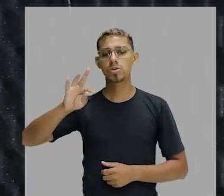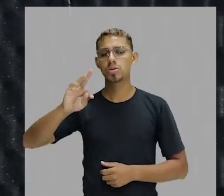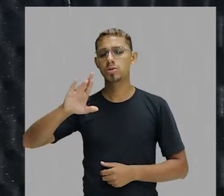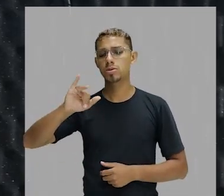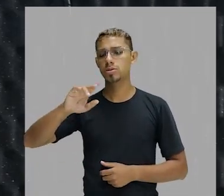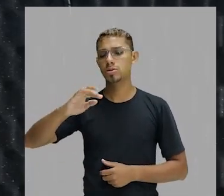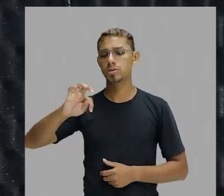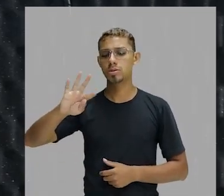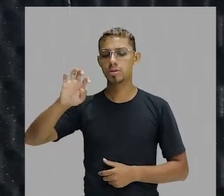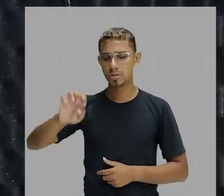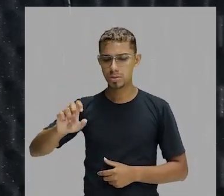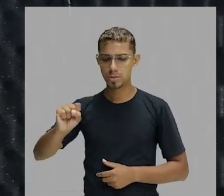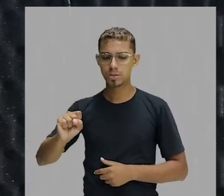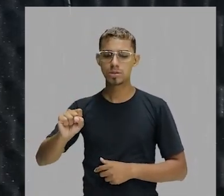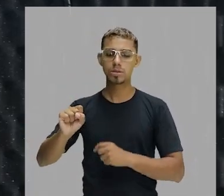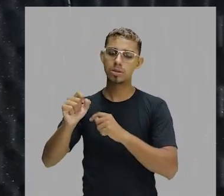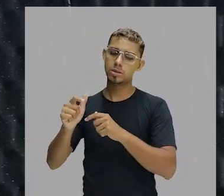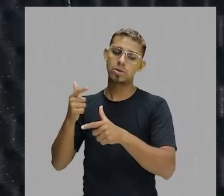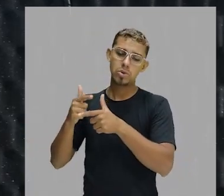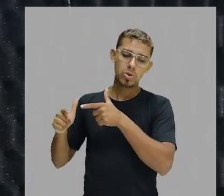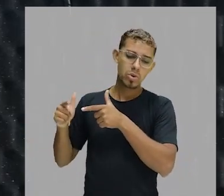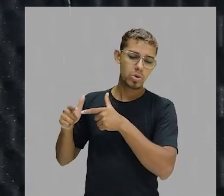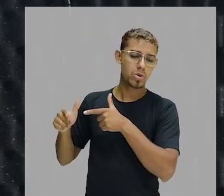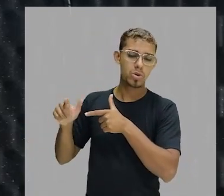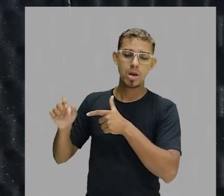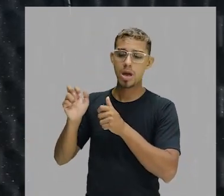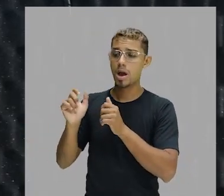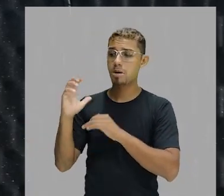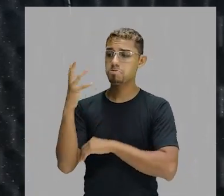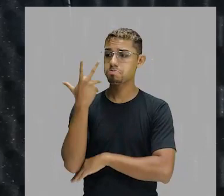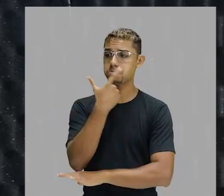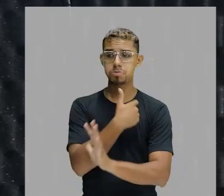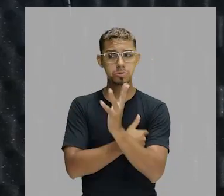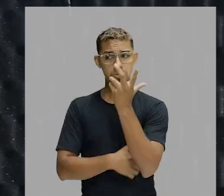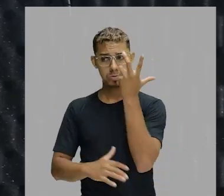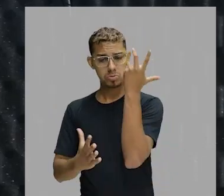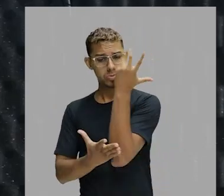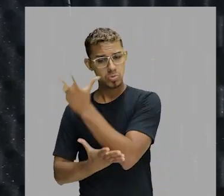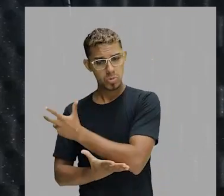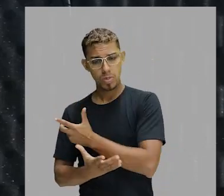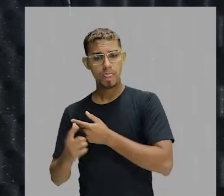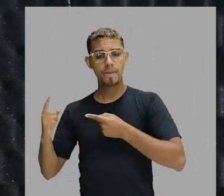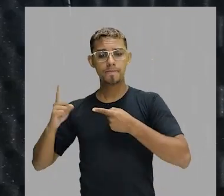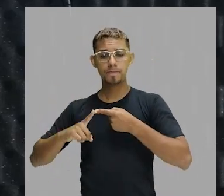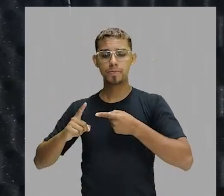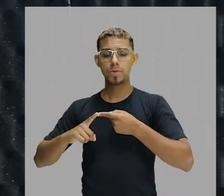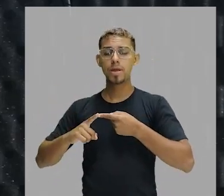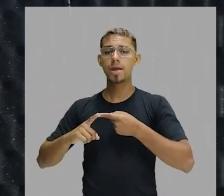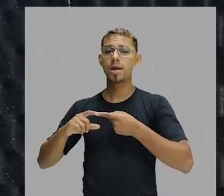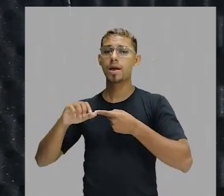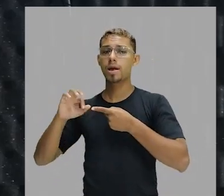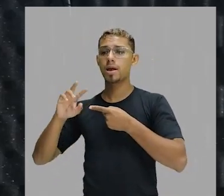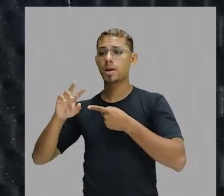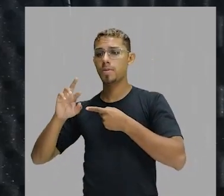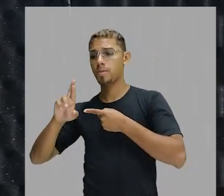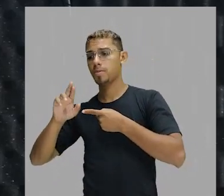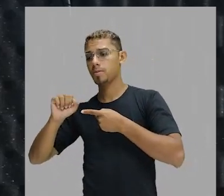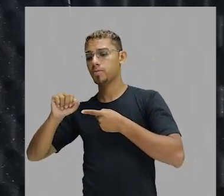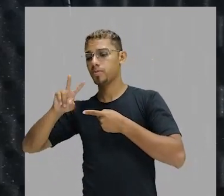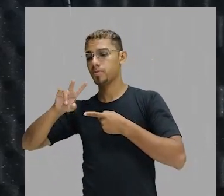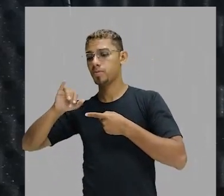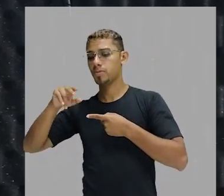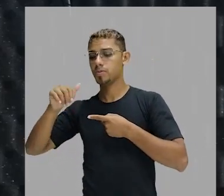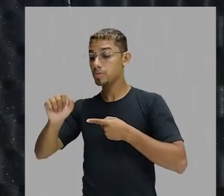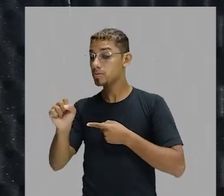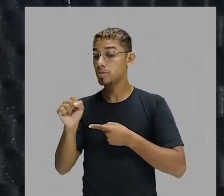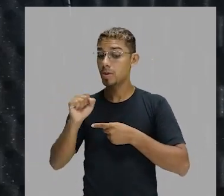empobrecido. Uma outra problemática também, atrelada ao desmatamento e às chuvas, é a formação de ravinas e vossorocas, que são buracos no solo, já que o